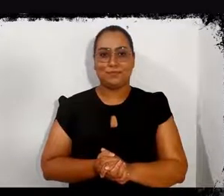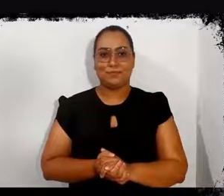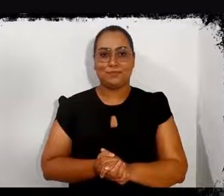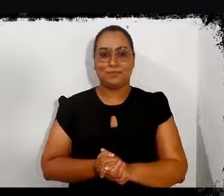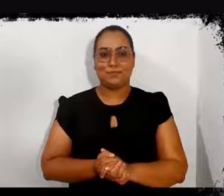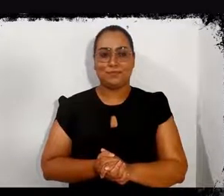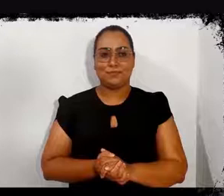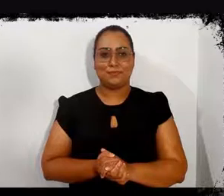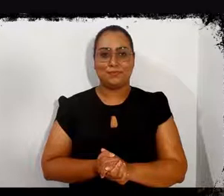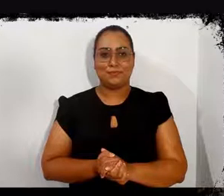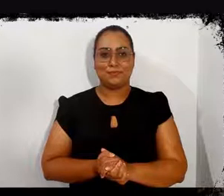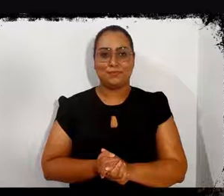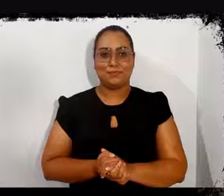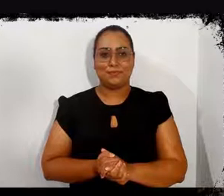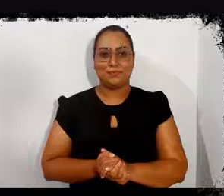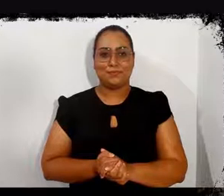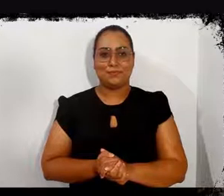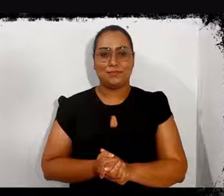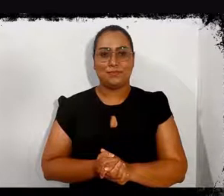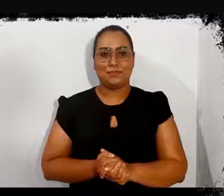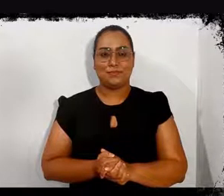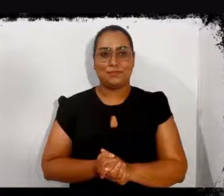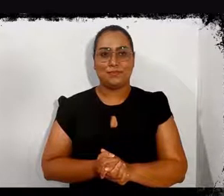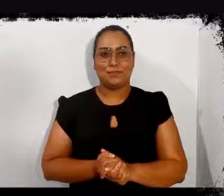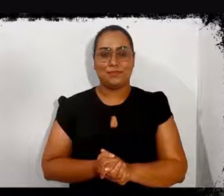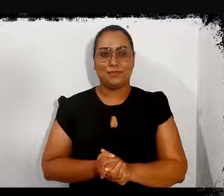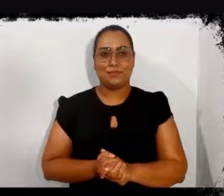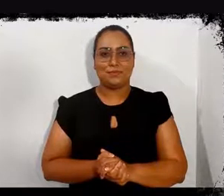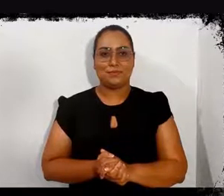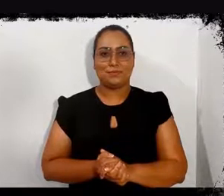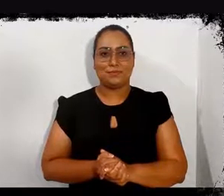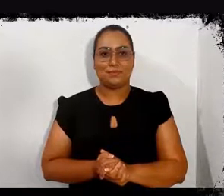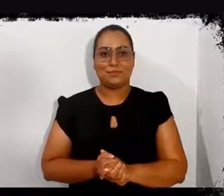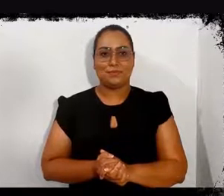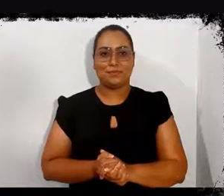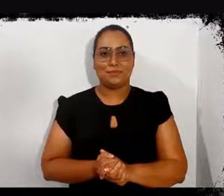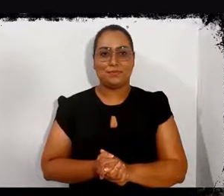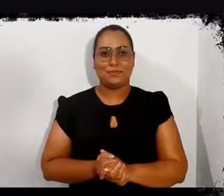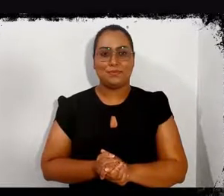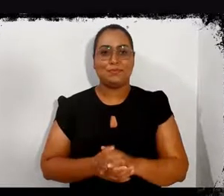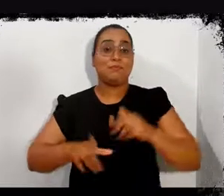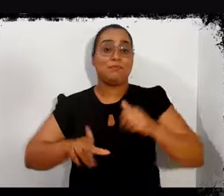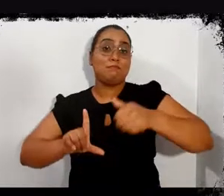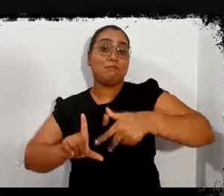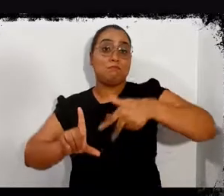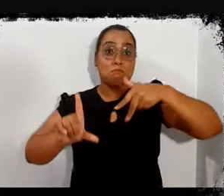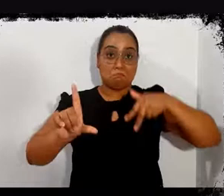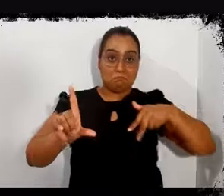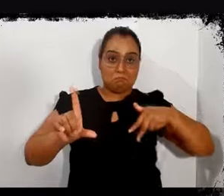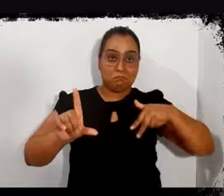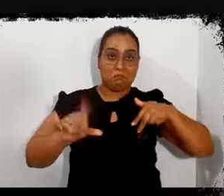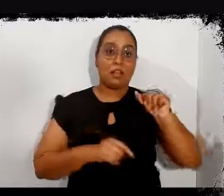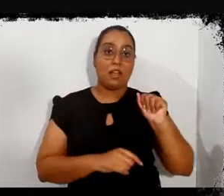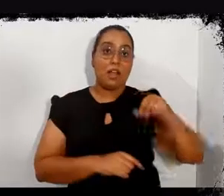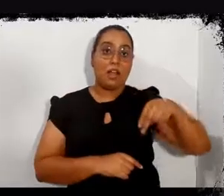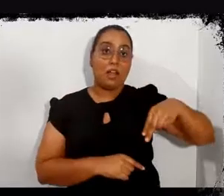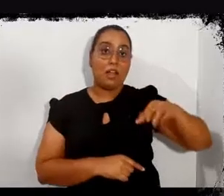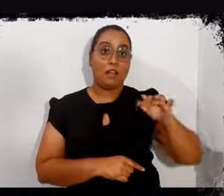inimigo do herói. Doador. é outra esfera de